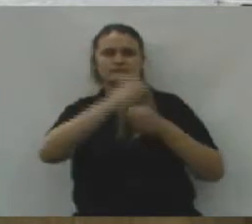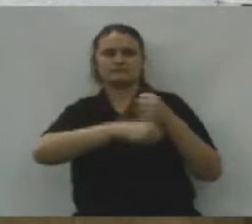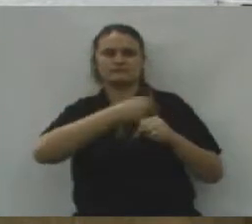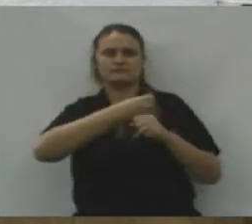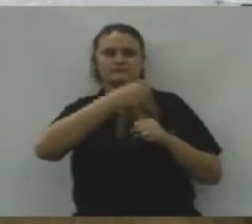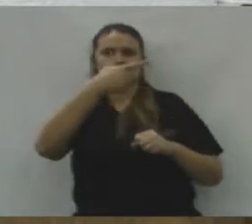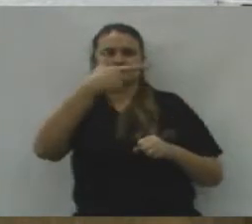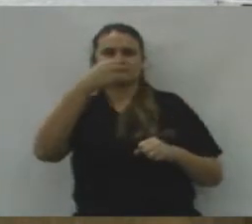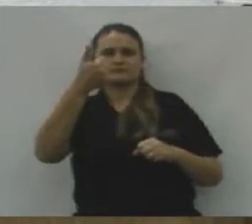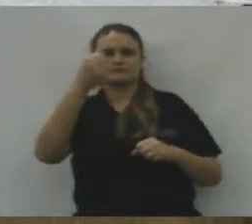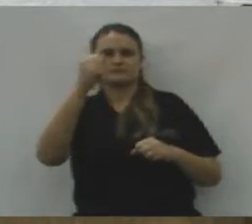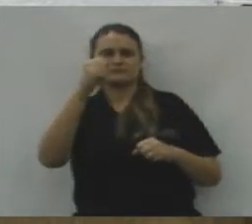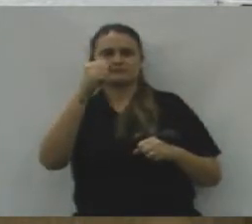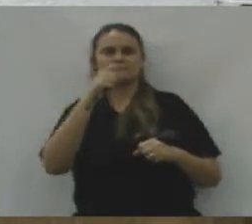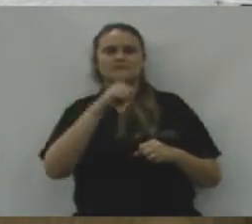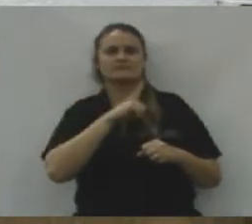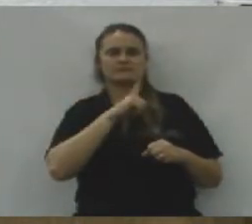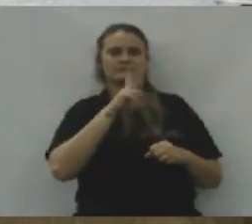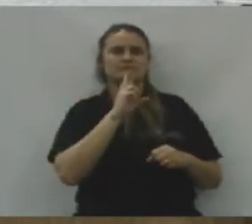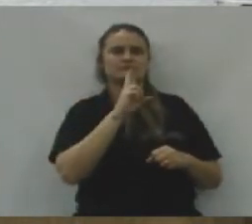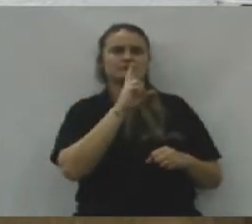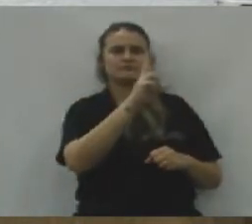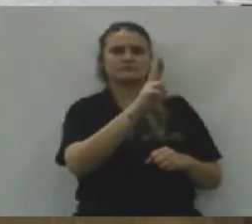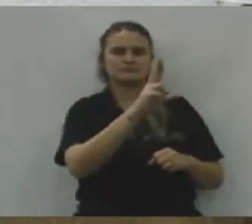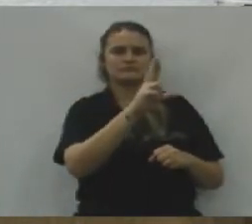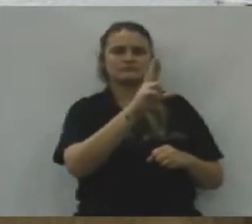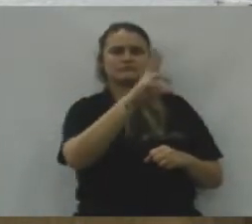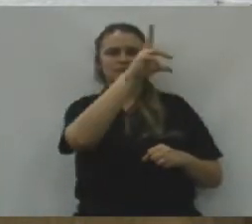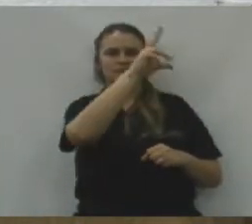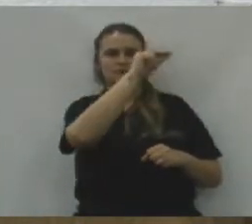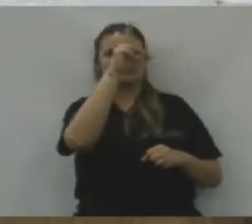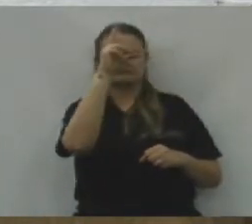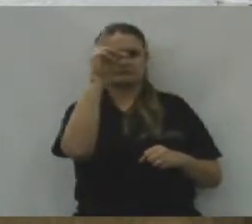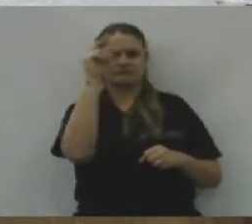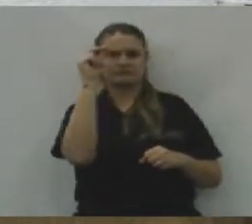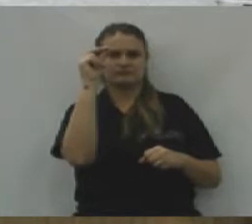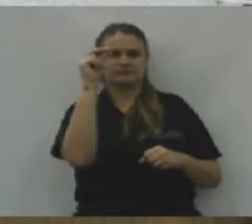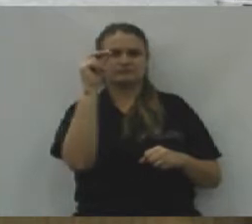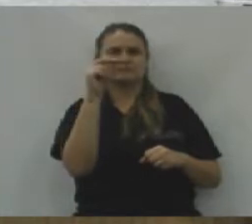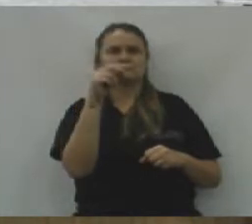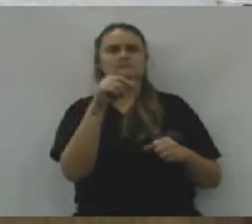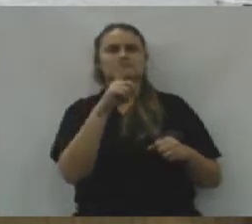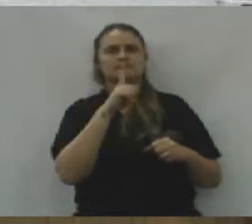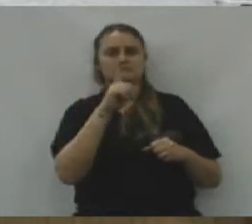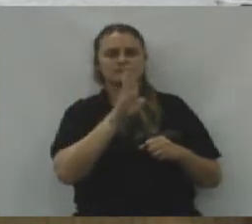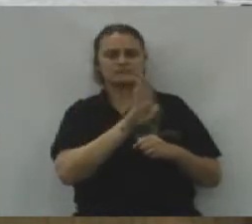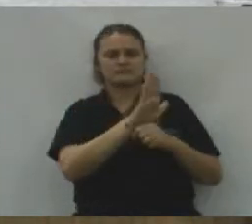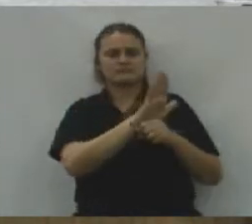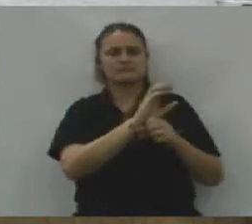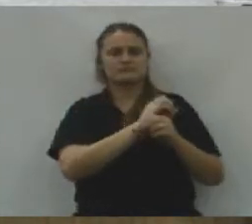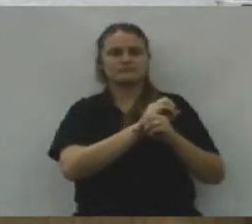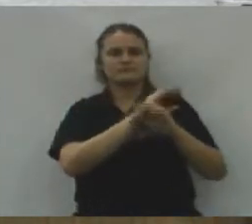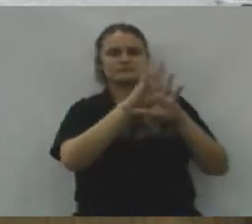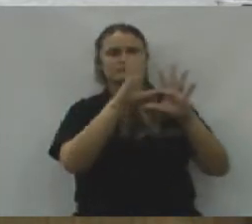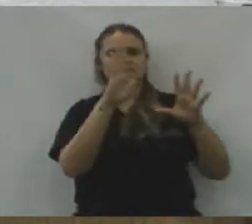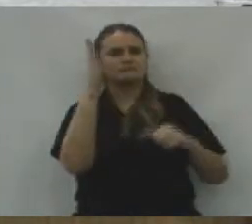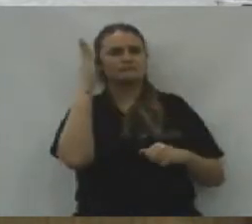135/2018, com respostas do Poder Executivo, o qual nos ajudou a esclarecer